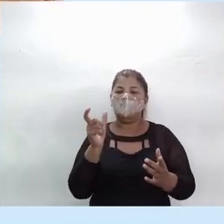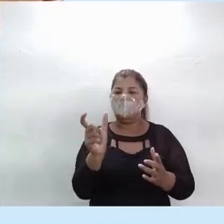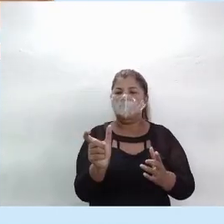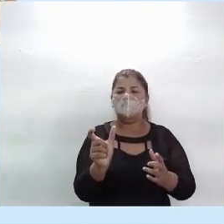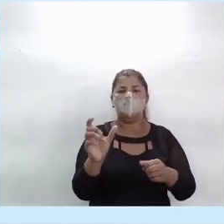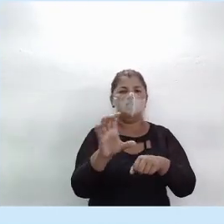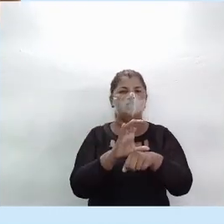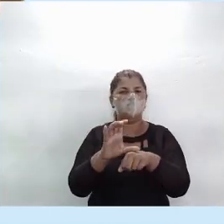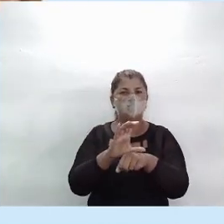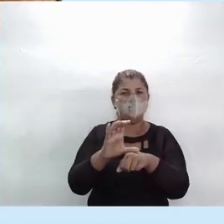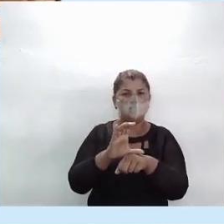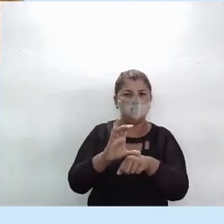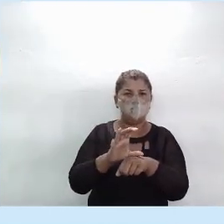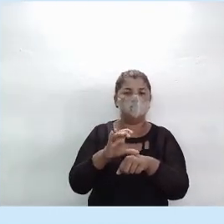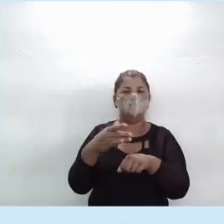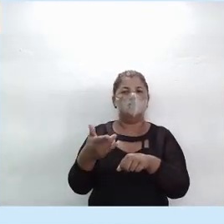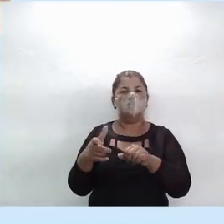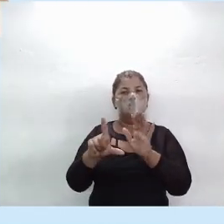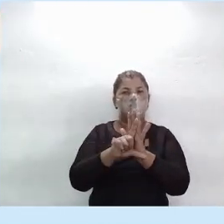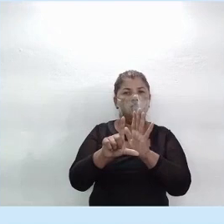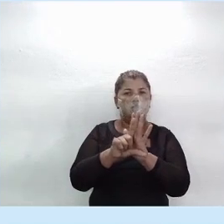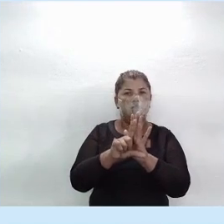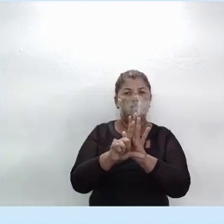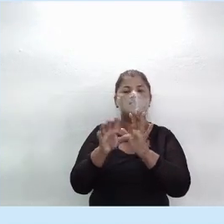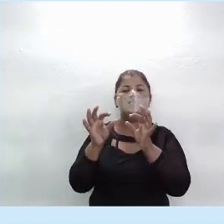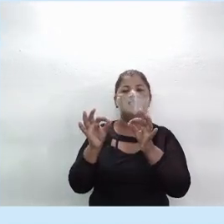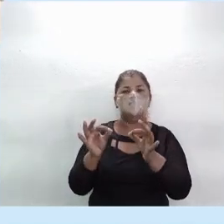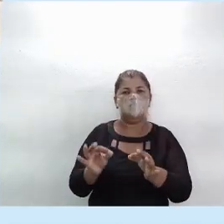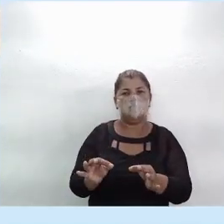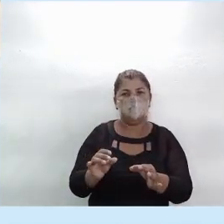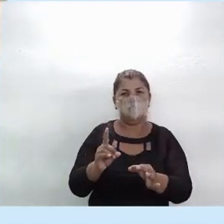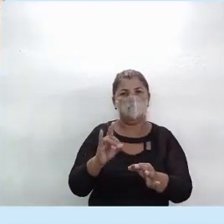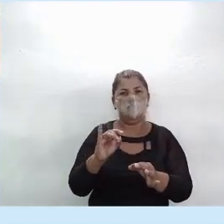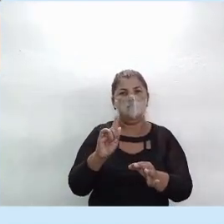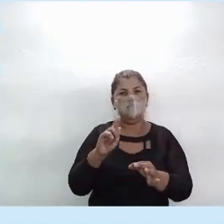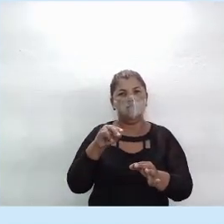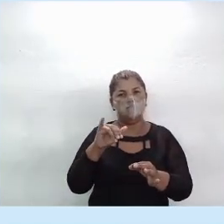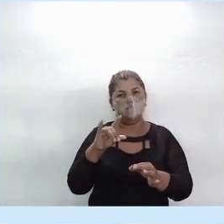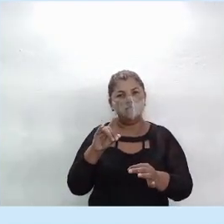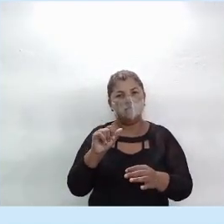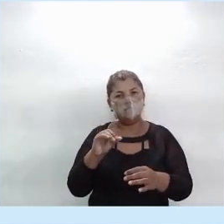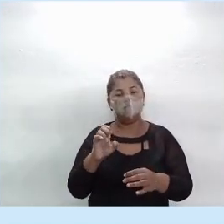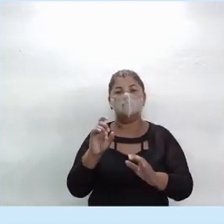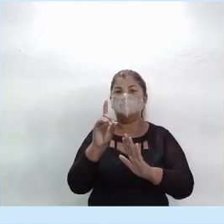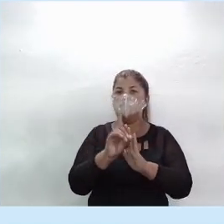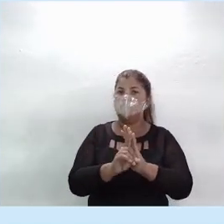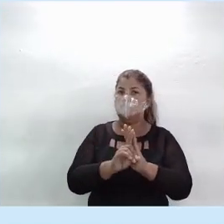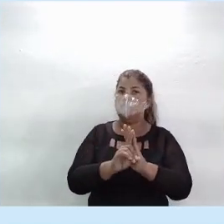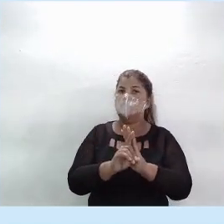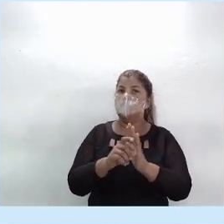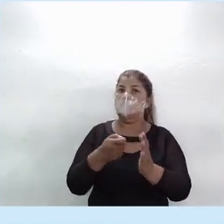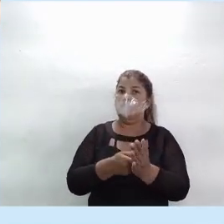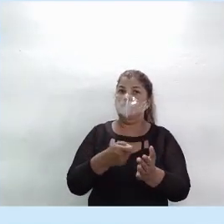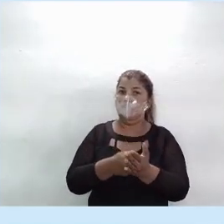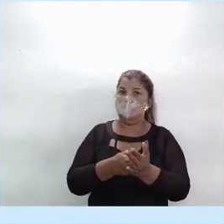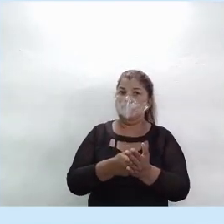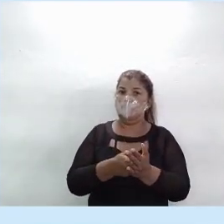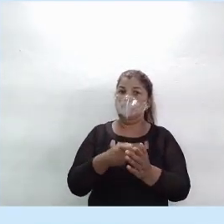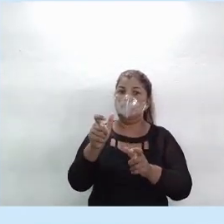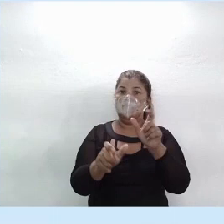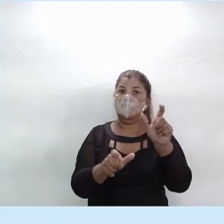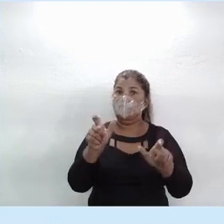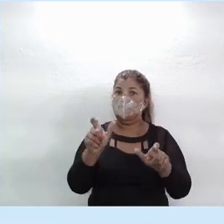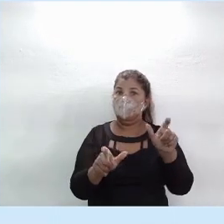Constituição, no caso vem a lei, a dignidade, direitos, deveres, cidadão, sentir-se